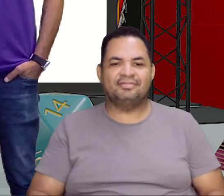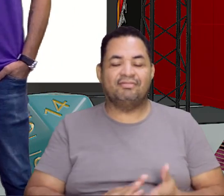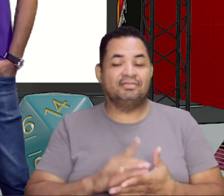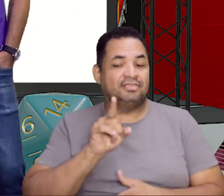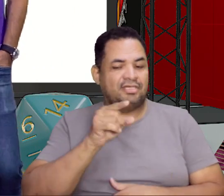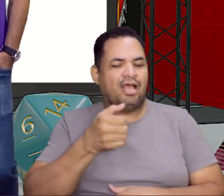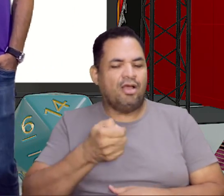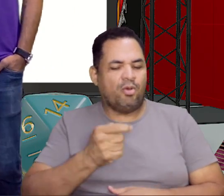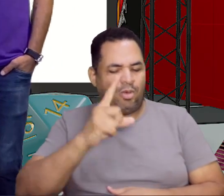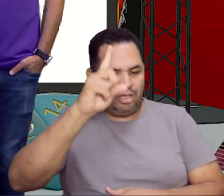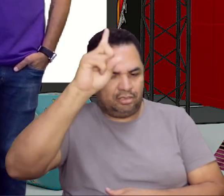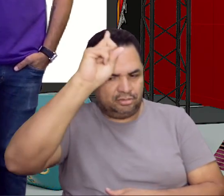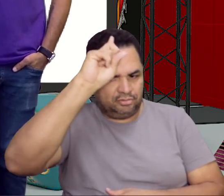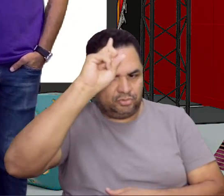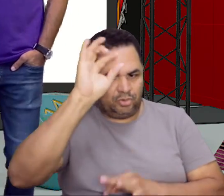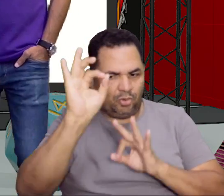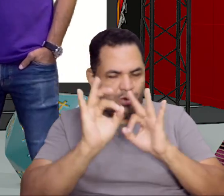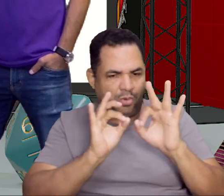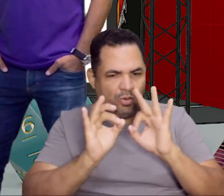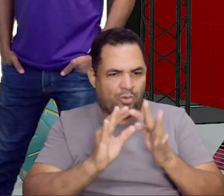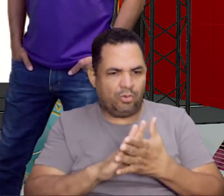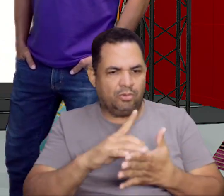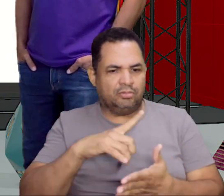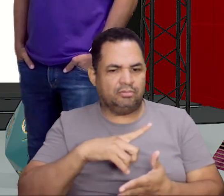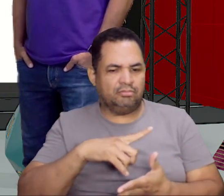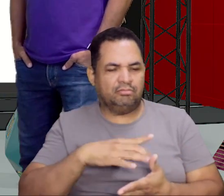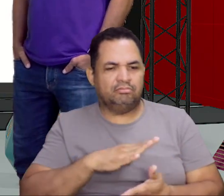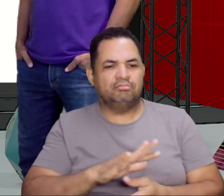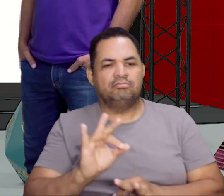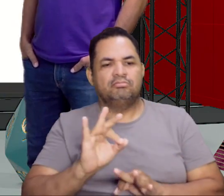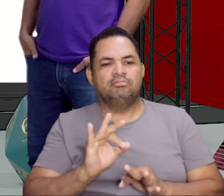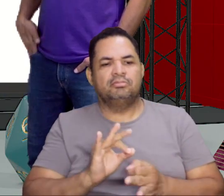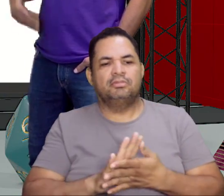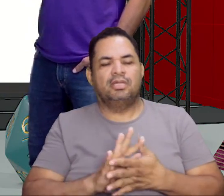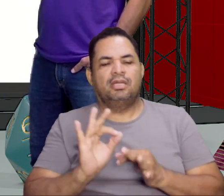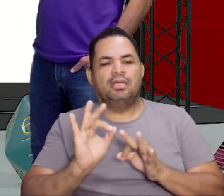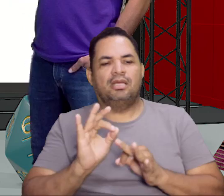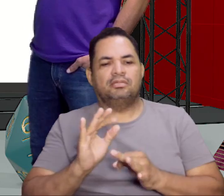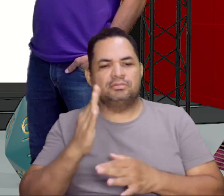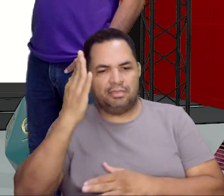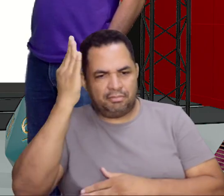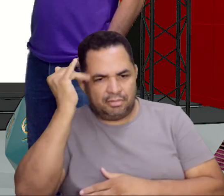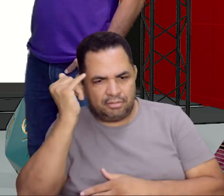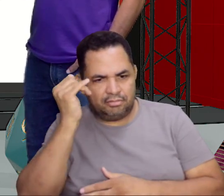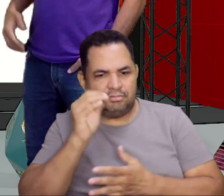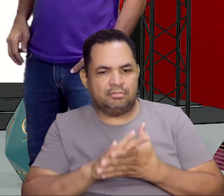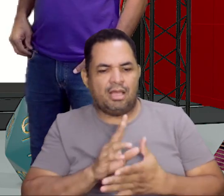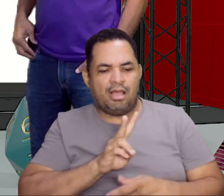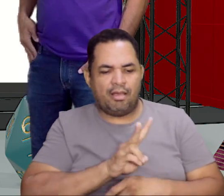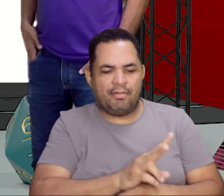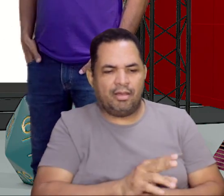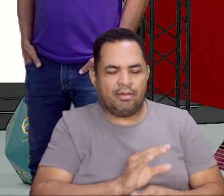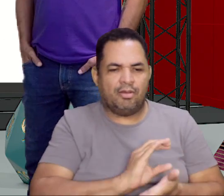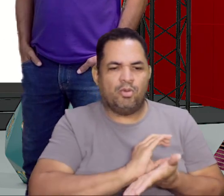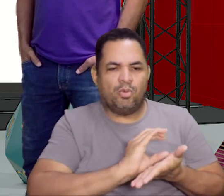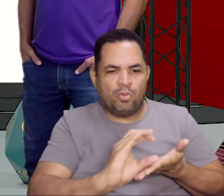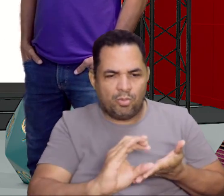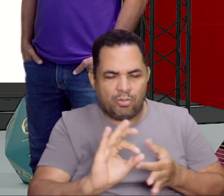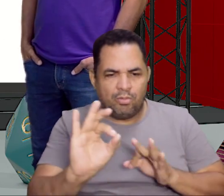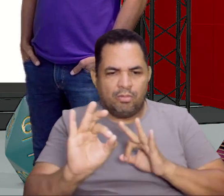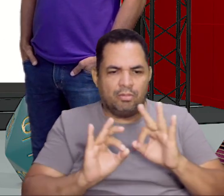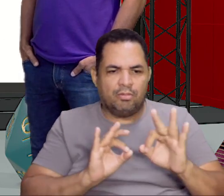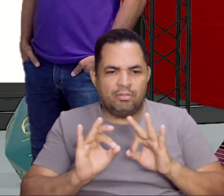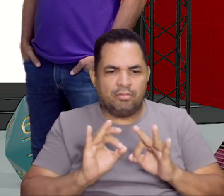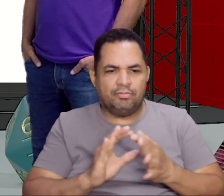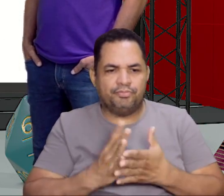já a querer mais ter noção dessa questão da matemática financeira né empréstimo investimento e